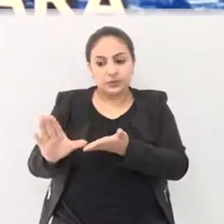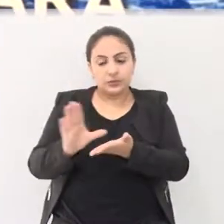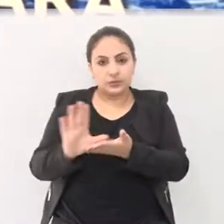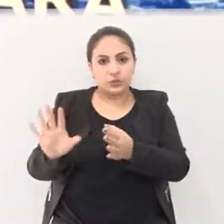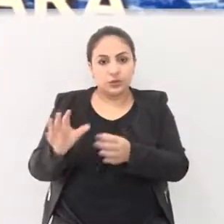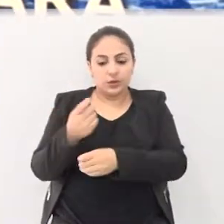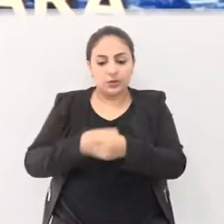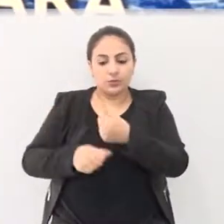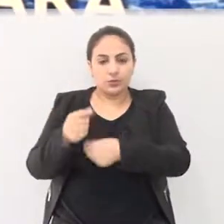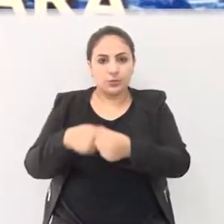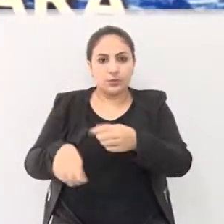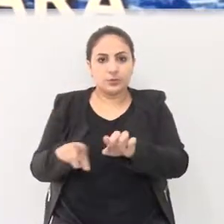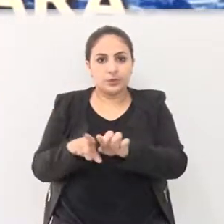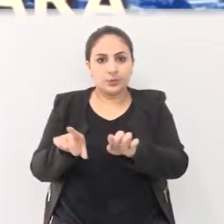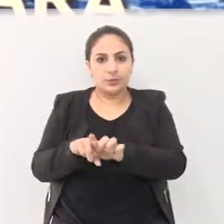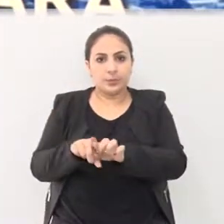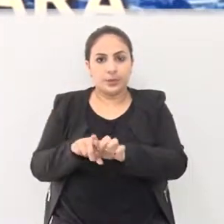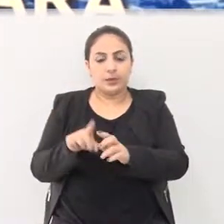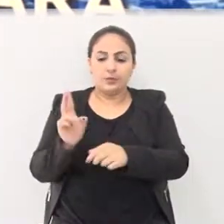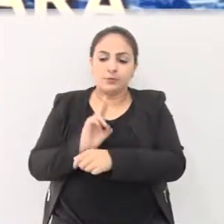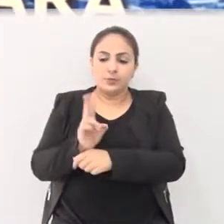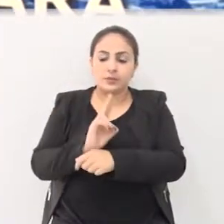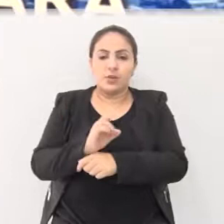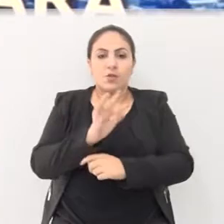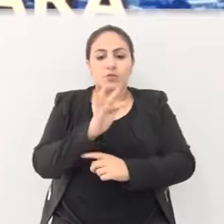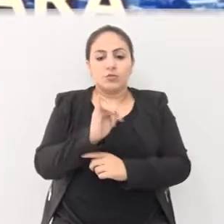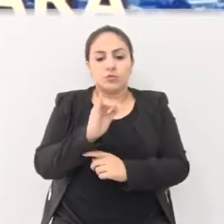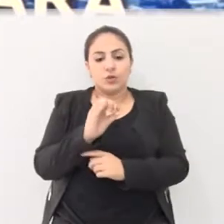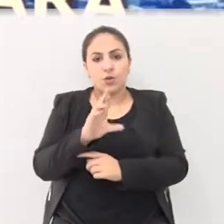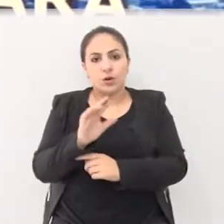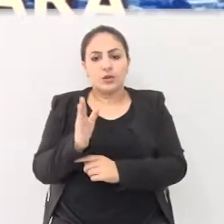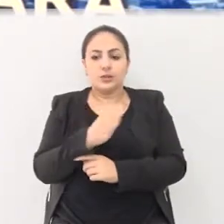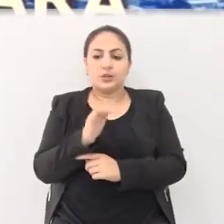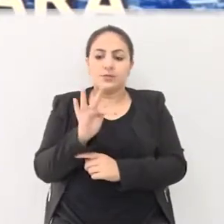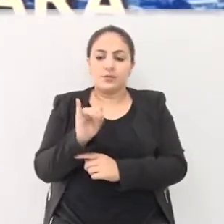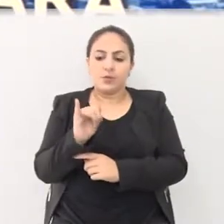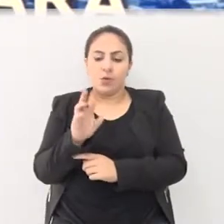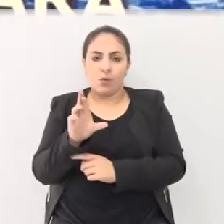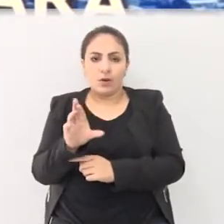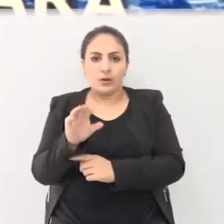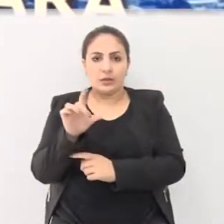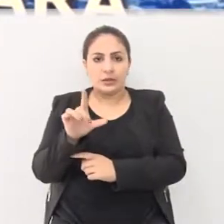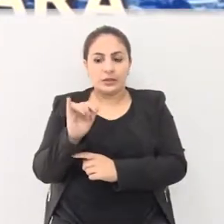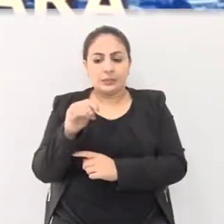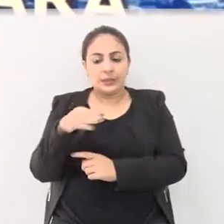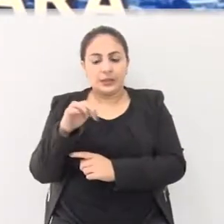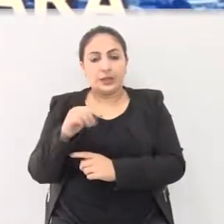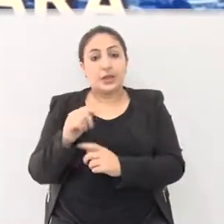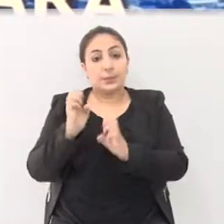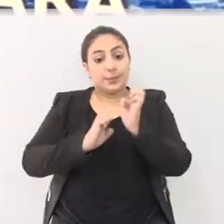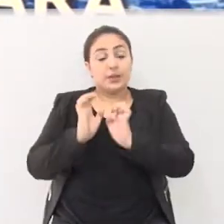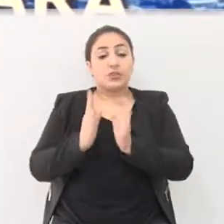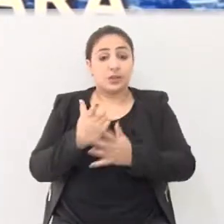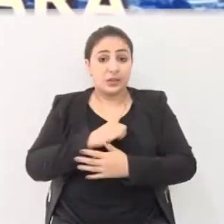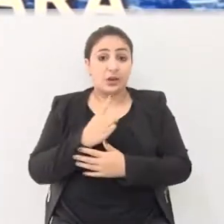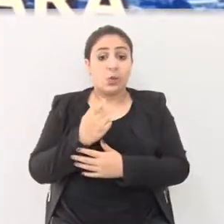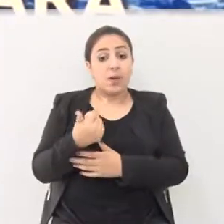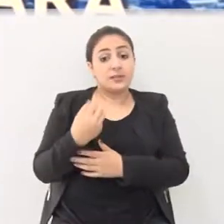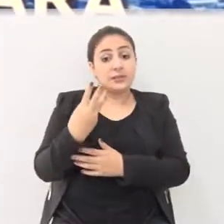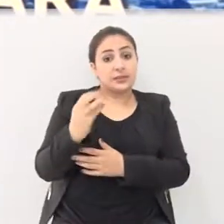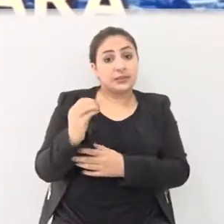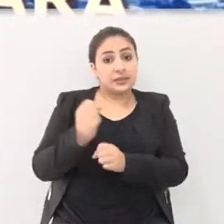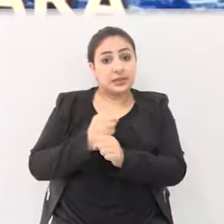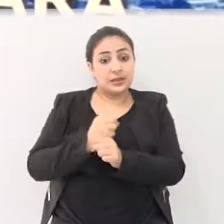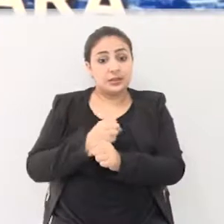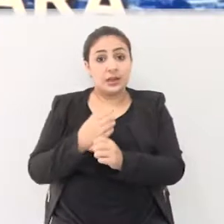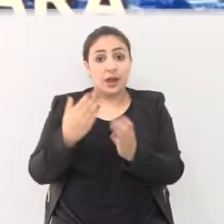incentivos econômicos e fiscais para a Fior e Fior Limitada. A empresa existe há quase 30 anos e